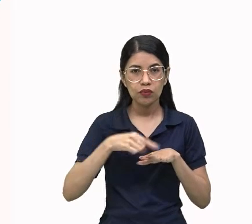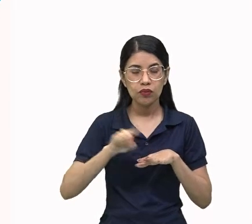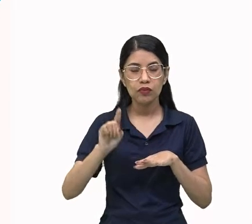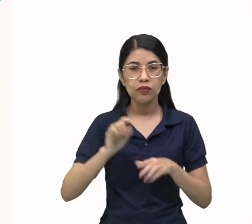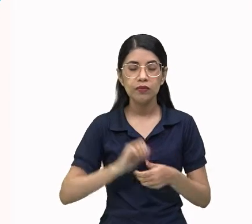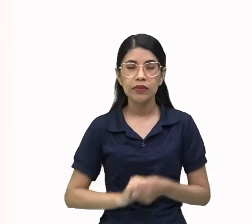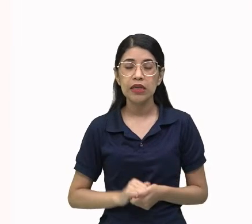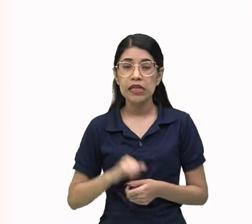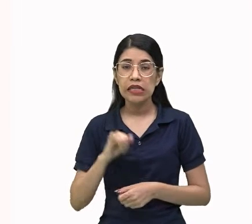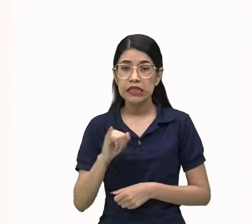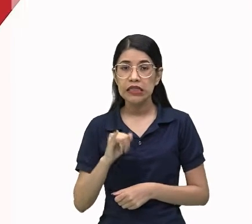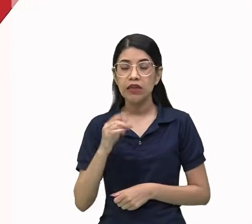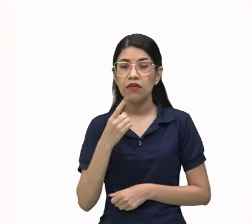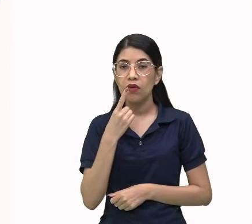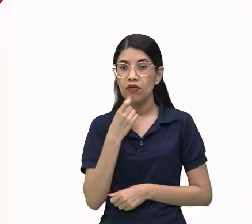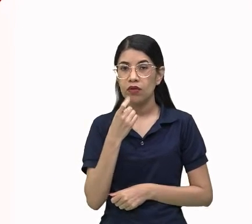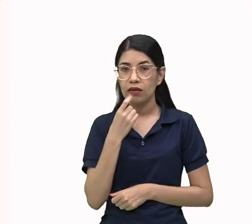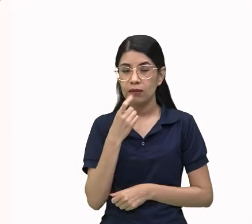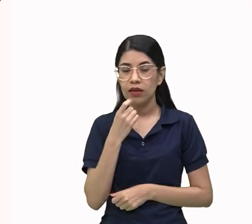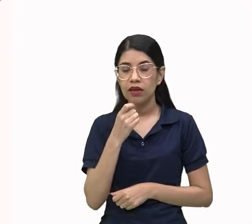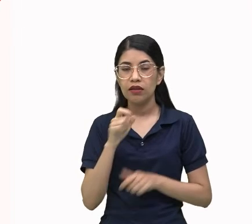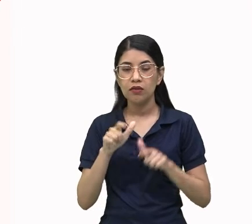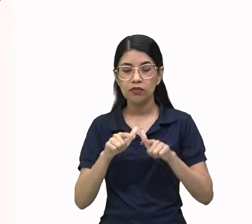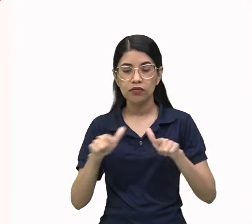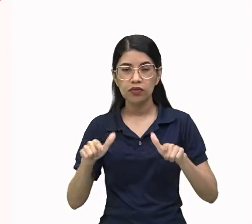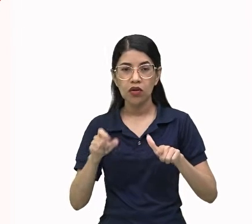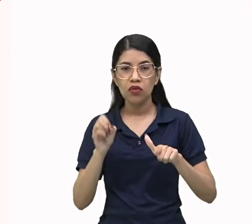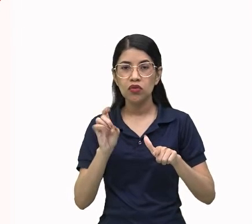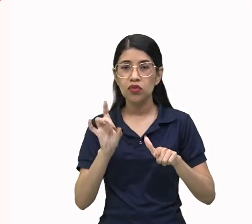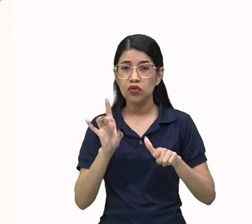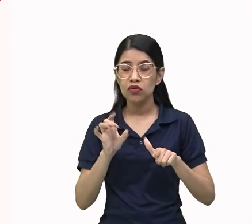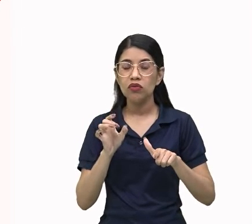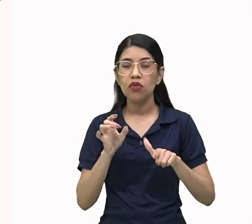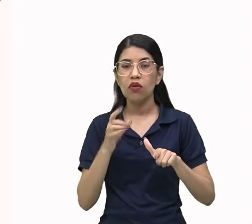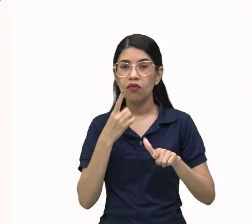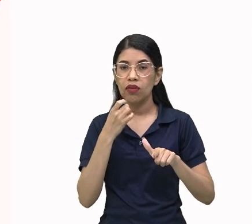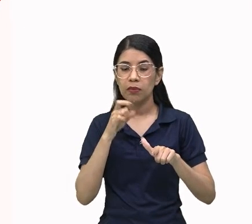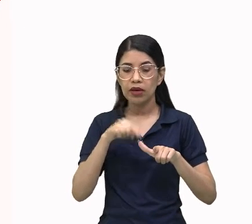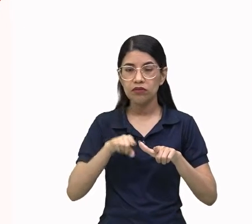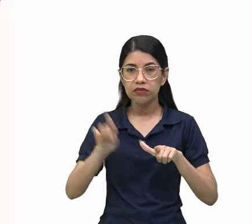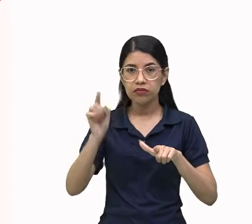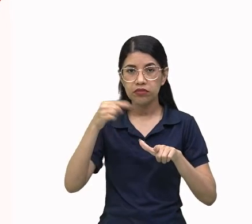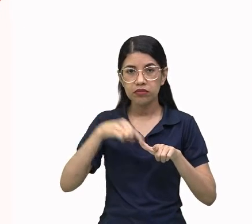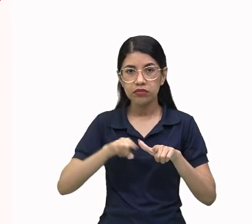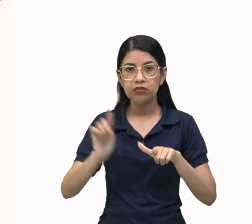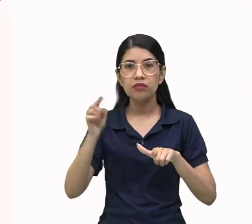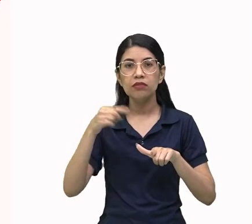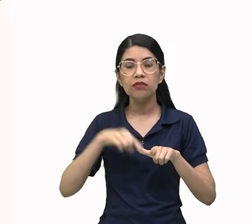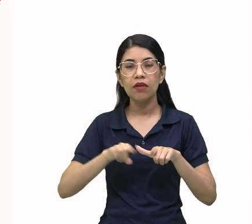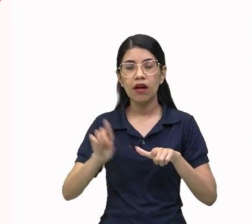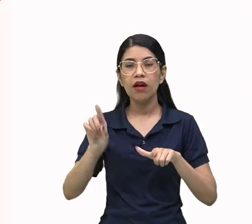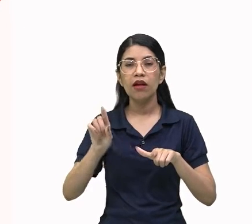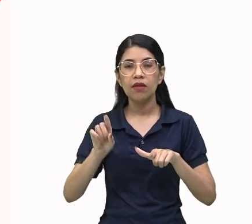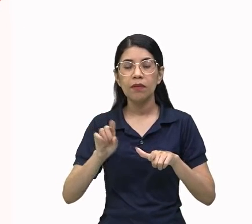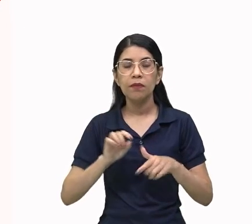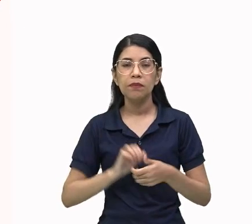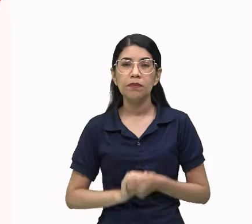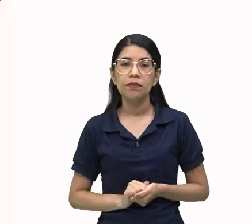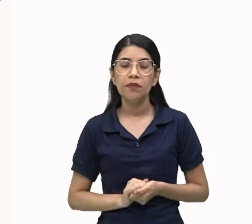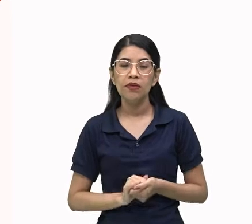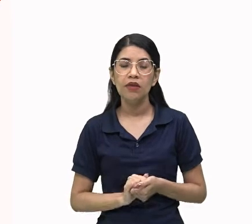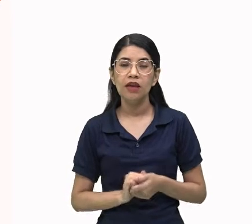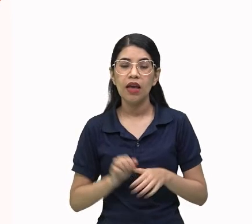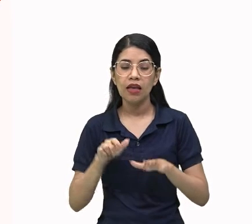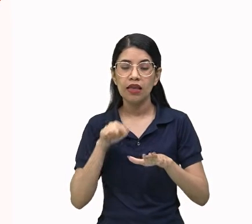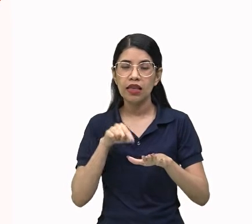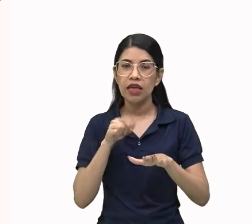o objeto for vermelho, ele vai refletir só a luz vermelha. Na continuação do vídeo, olha só, um objeto vermelho recebe a